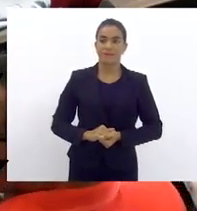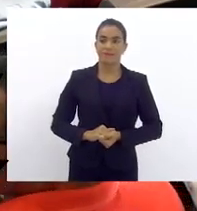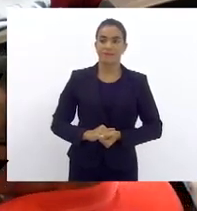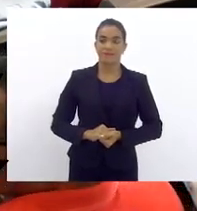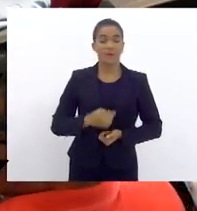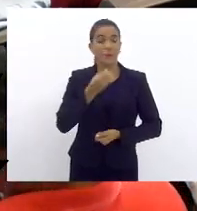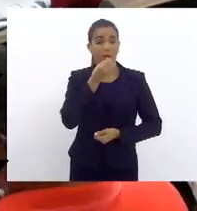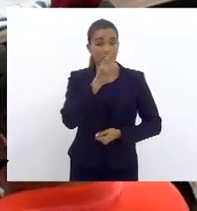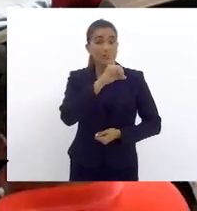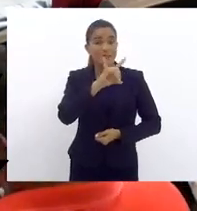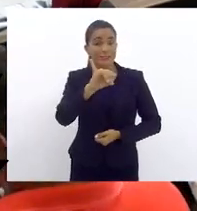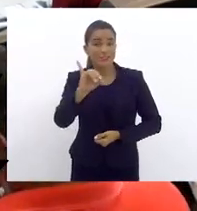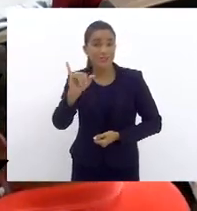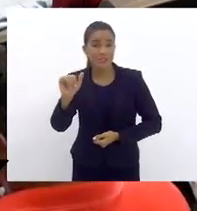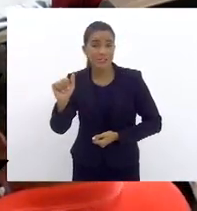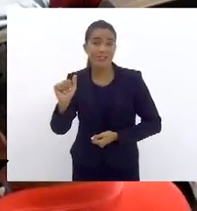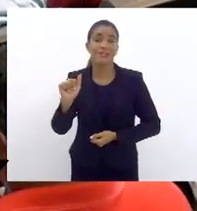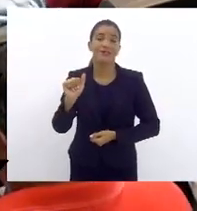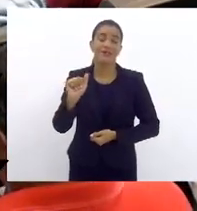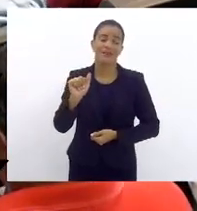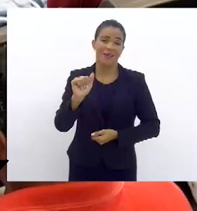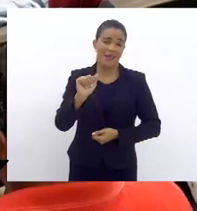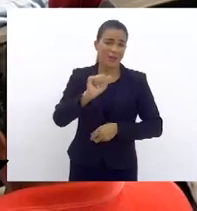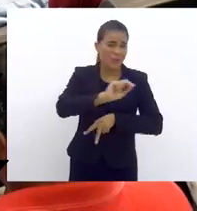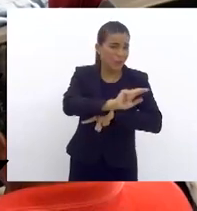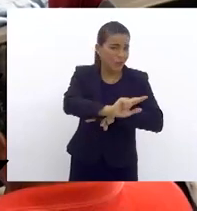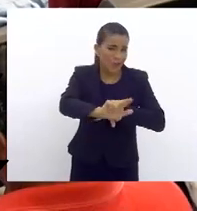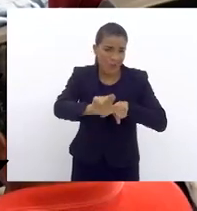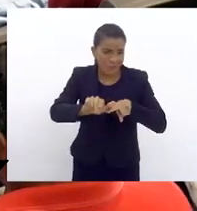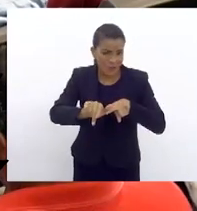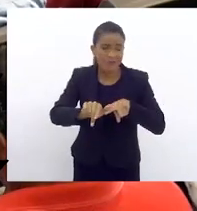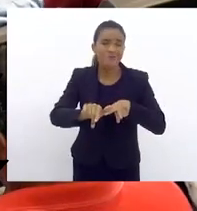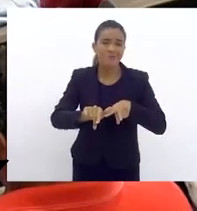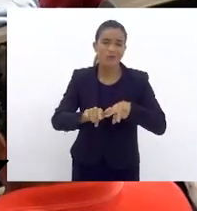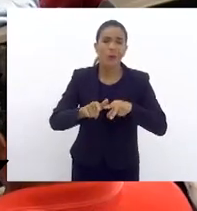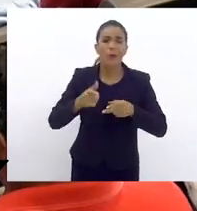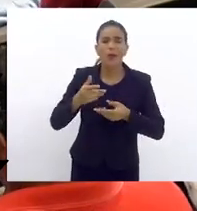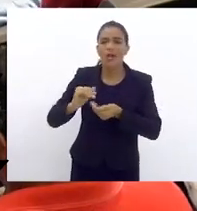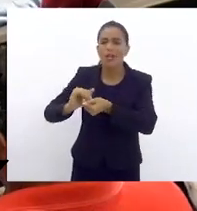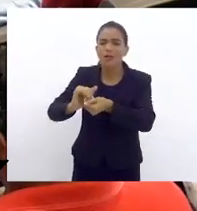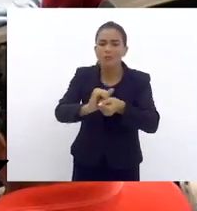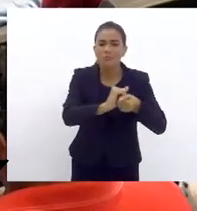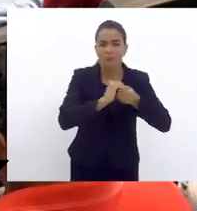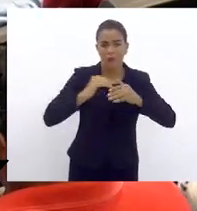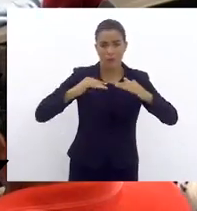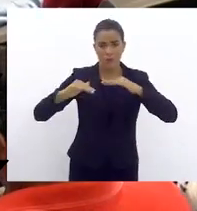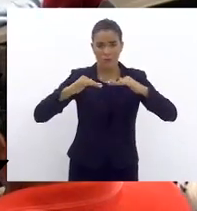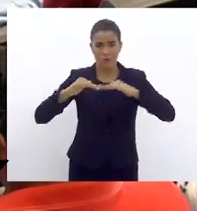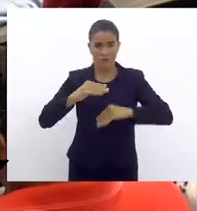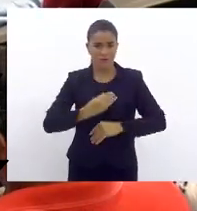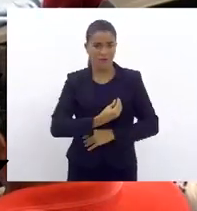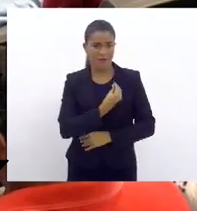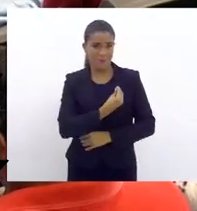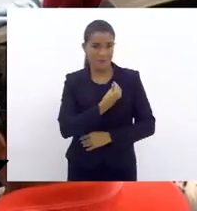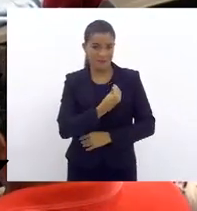bem Bom dia todos e todos queria cumprimentar os movimentos sociais aqui presentes